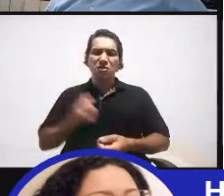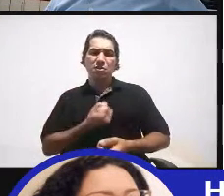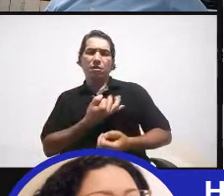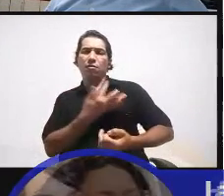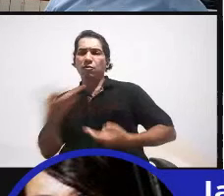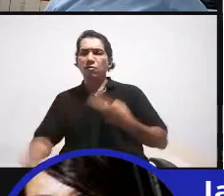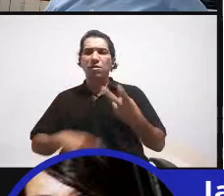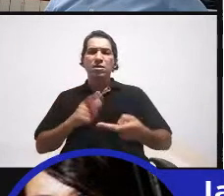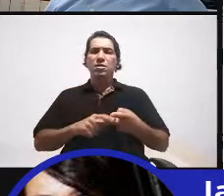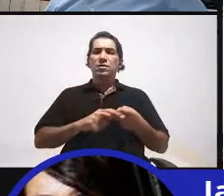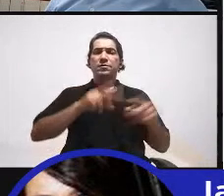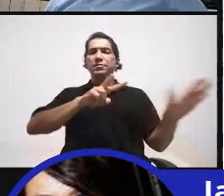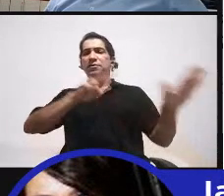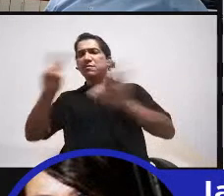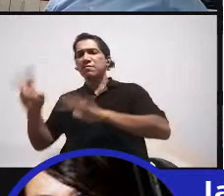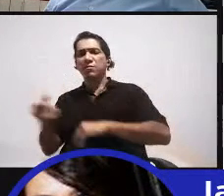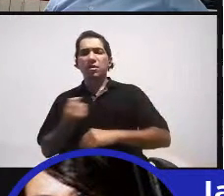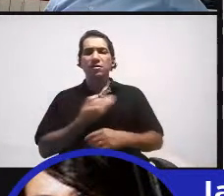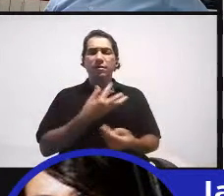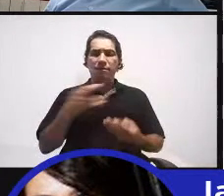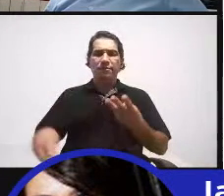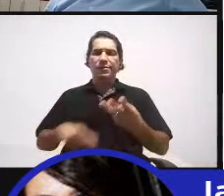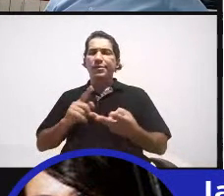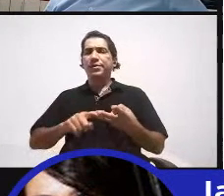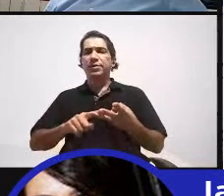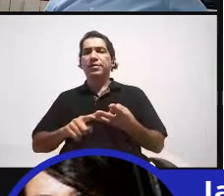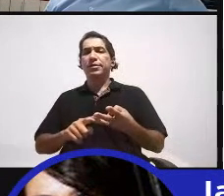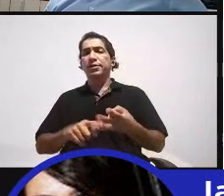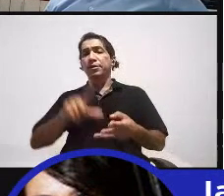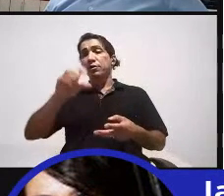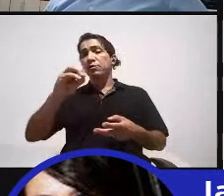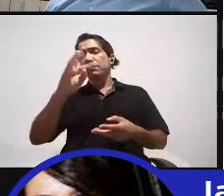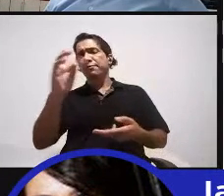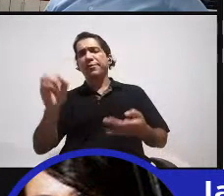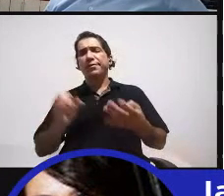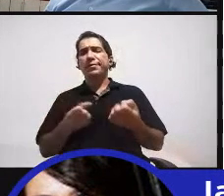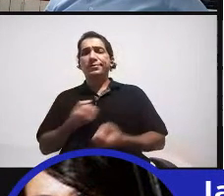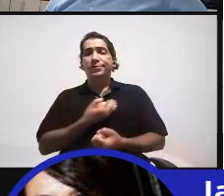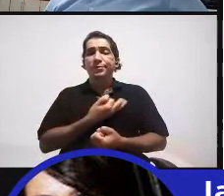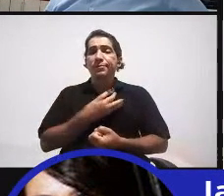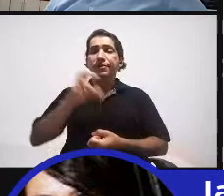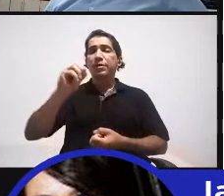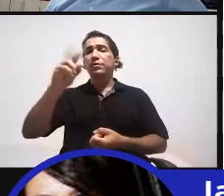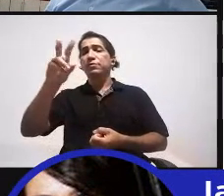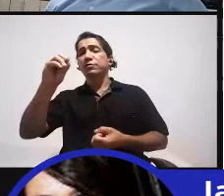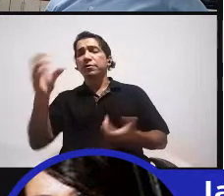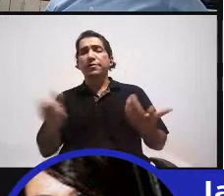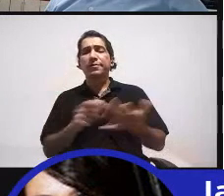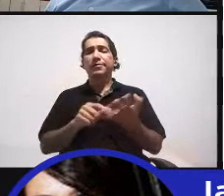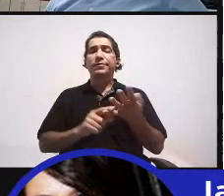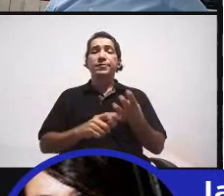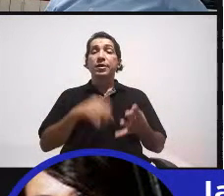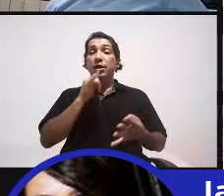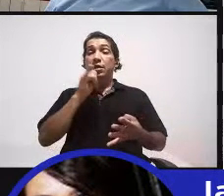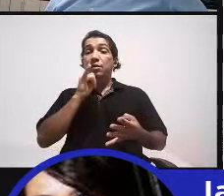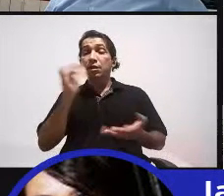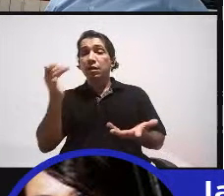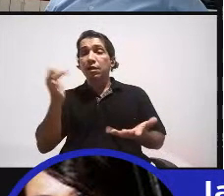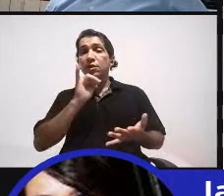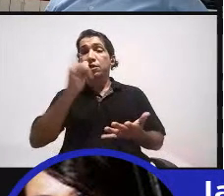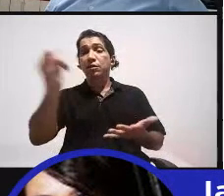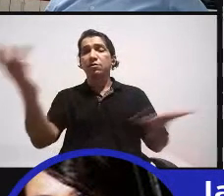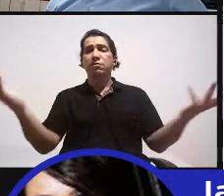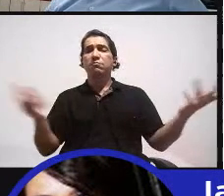de ovos por lote, né? A energia consumida, né? Consumo de